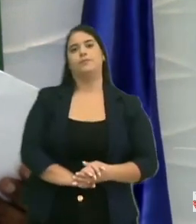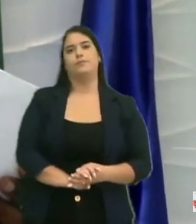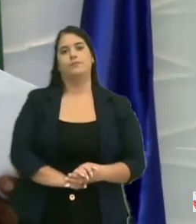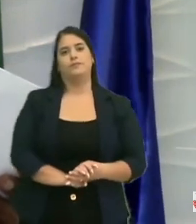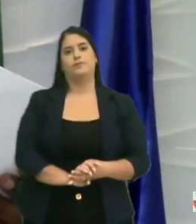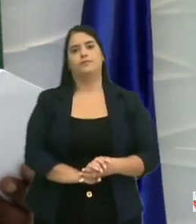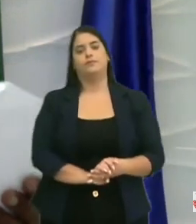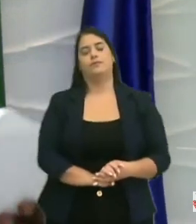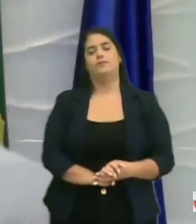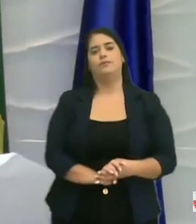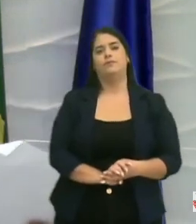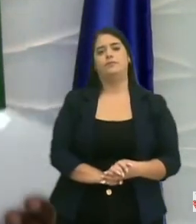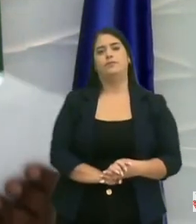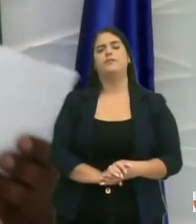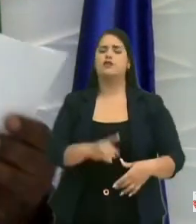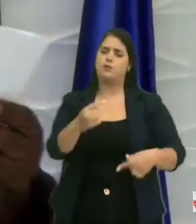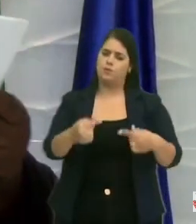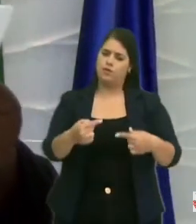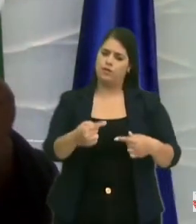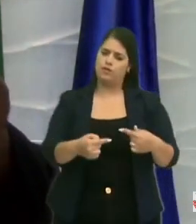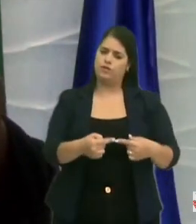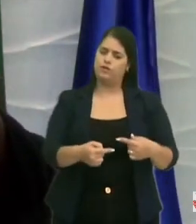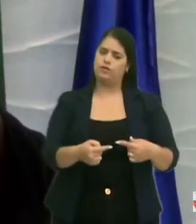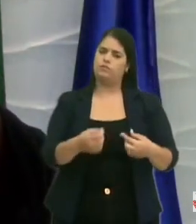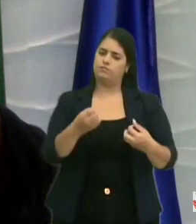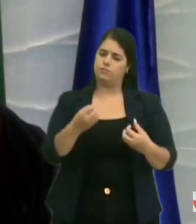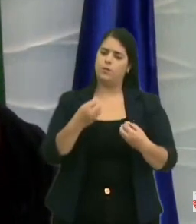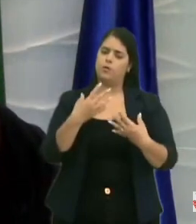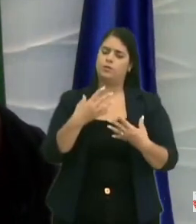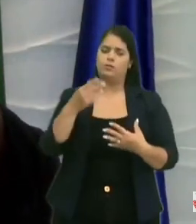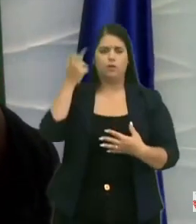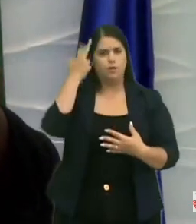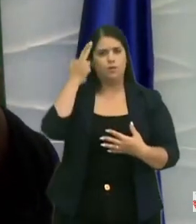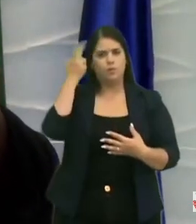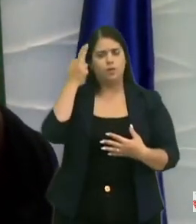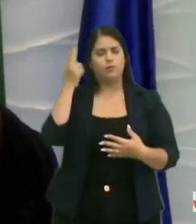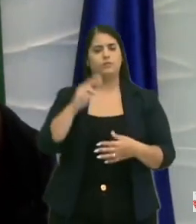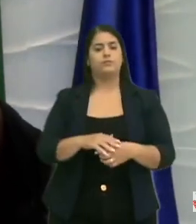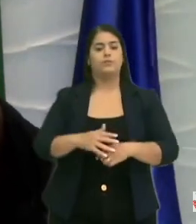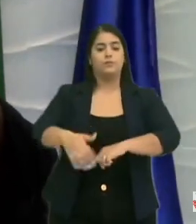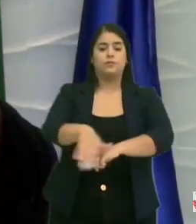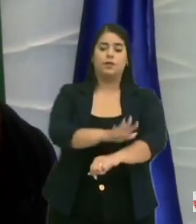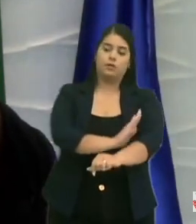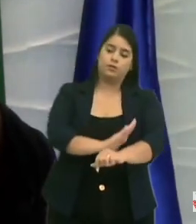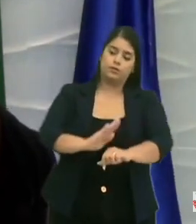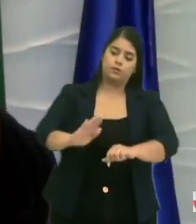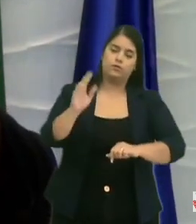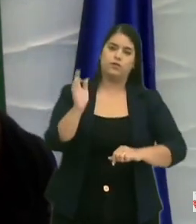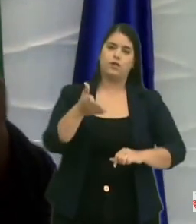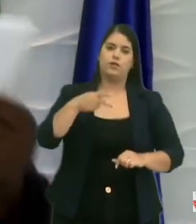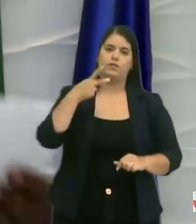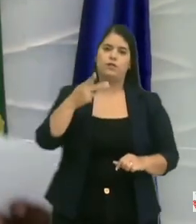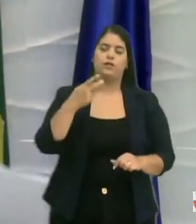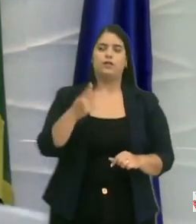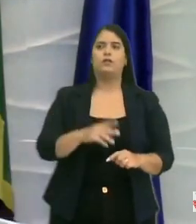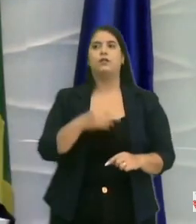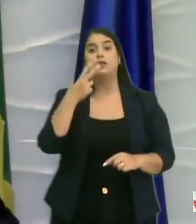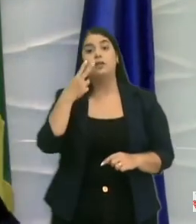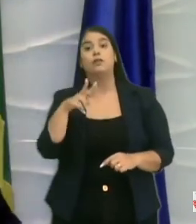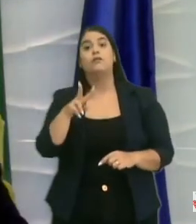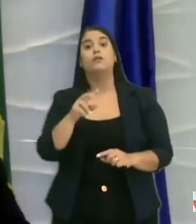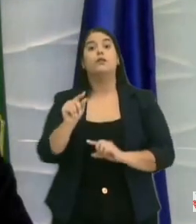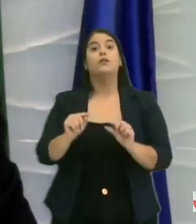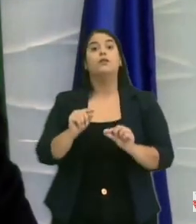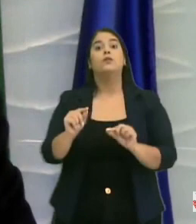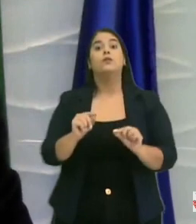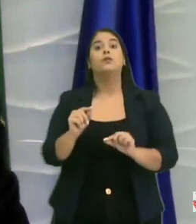É dessa forma que eu faço política. Quanto ao calçamento que eu já falei, a gente vê essa